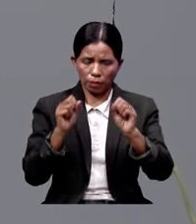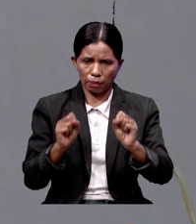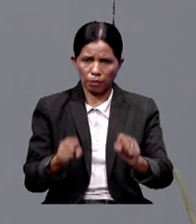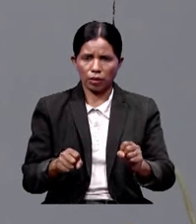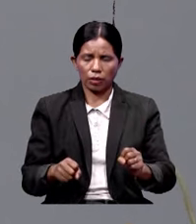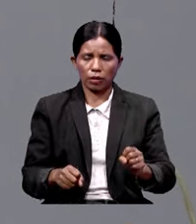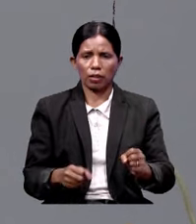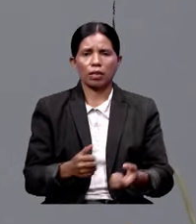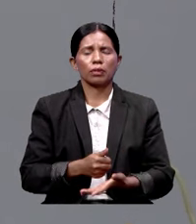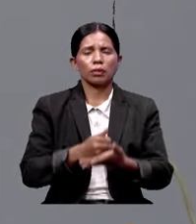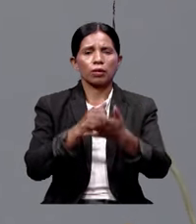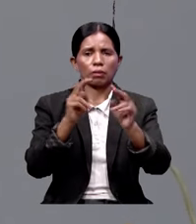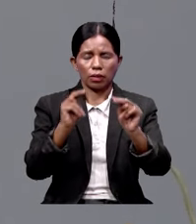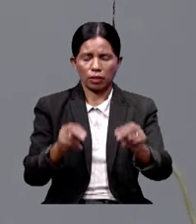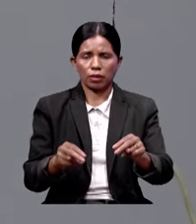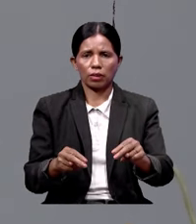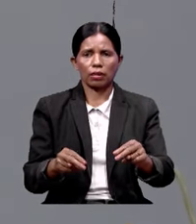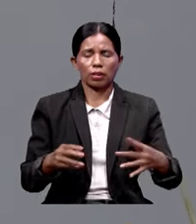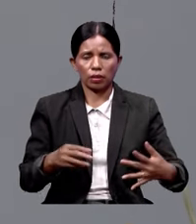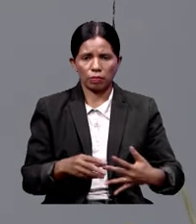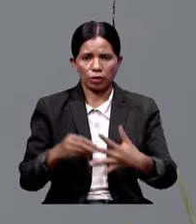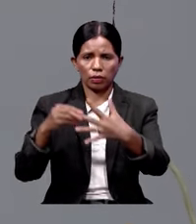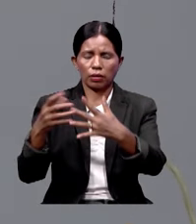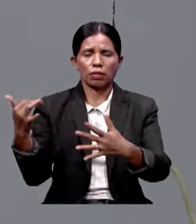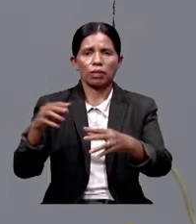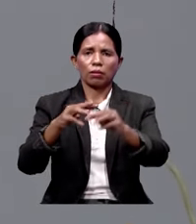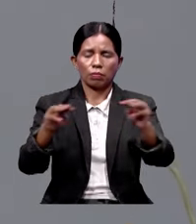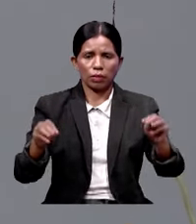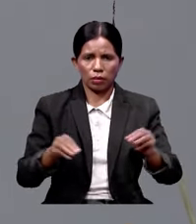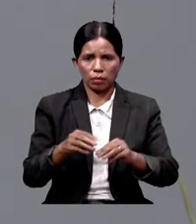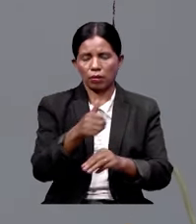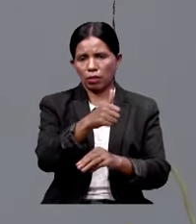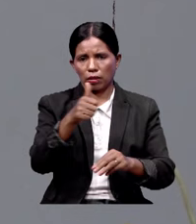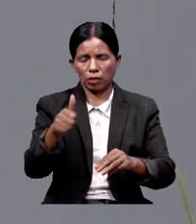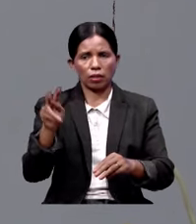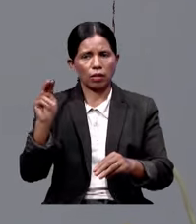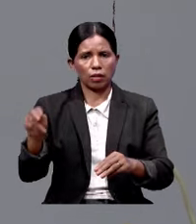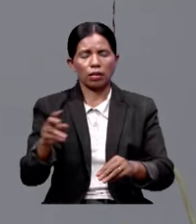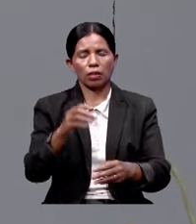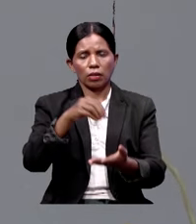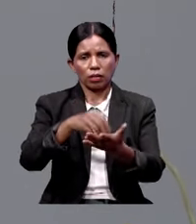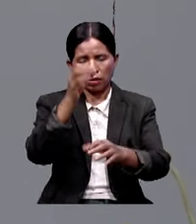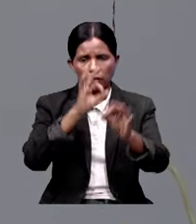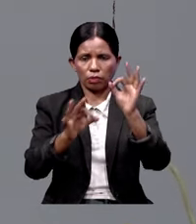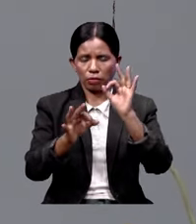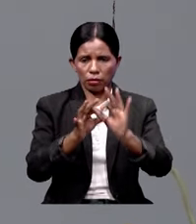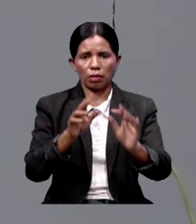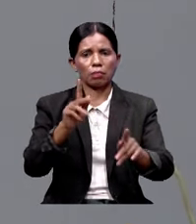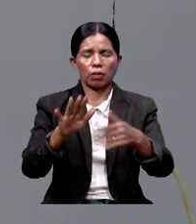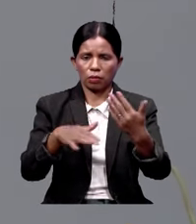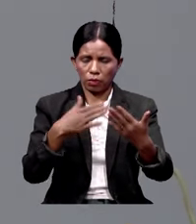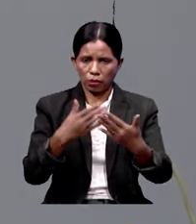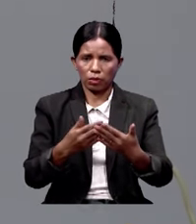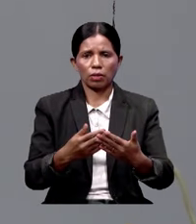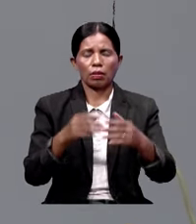para necessidades específicas município e da ida União, no garante cada comunidade